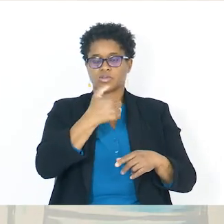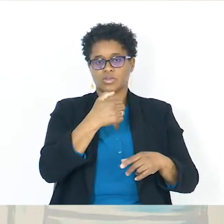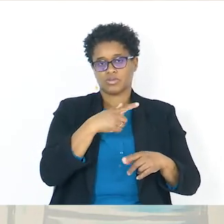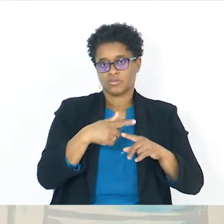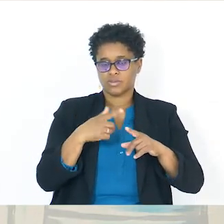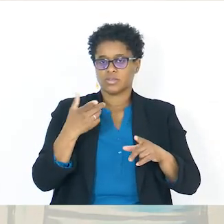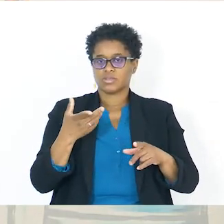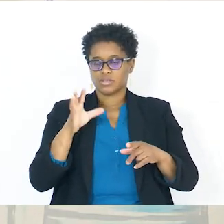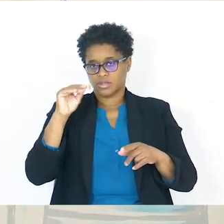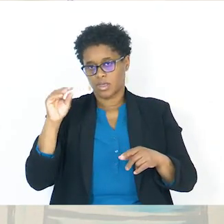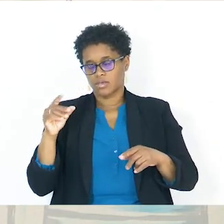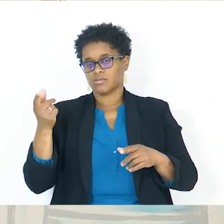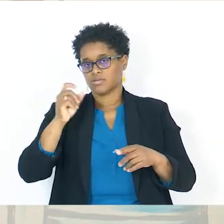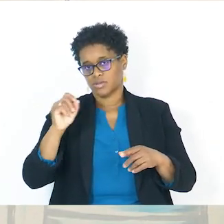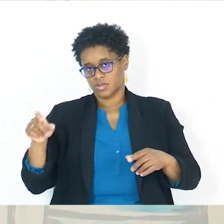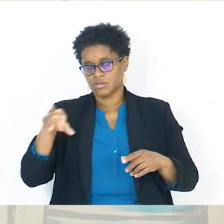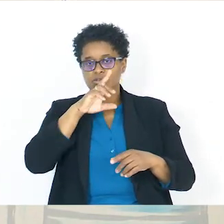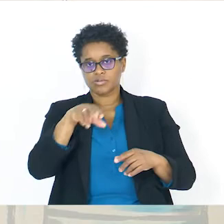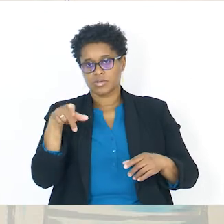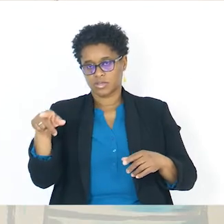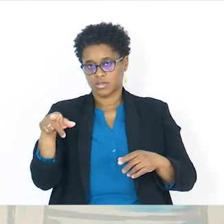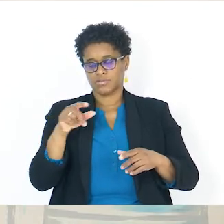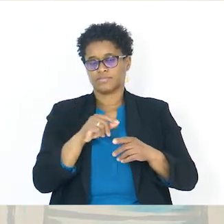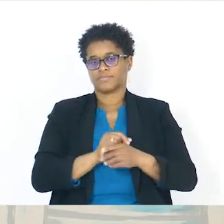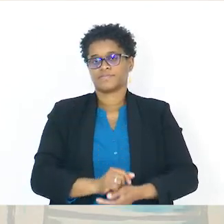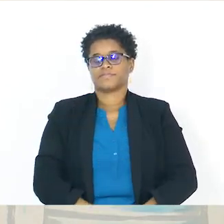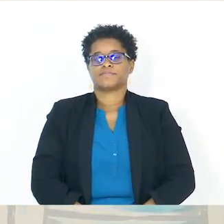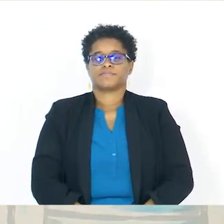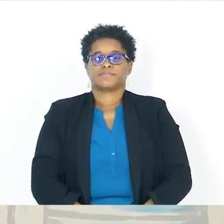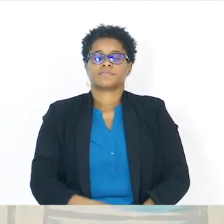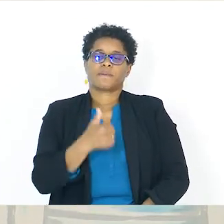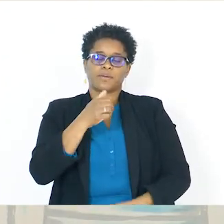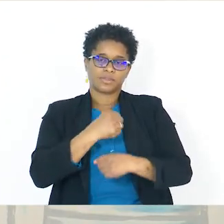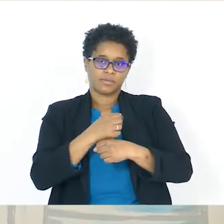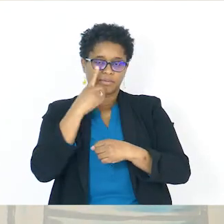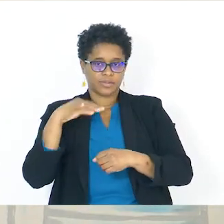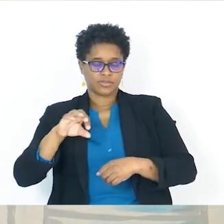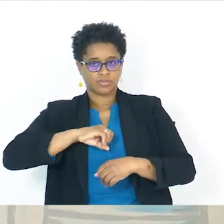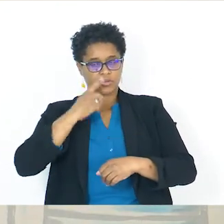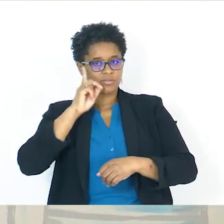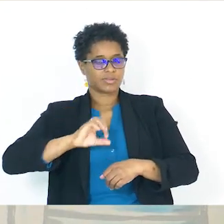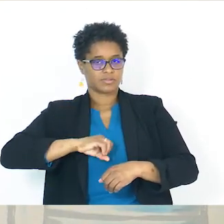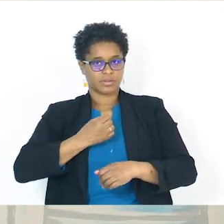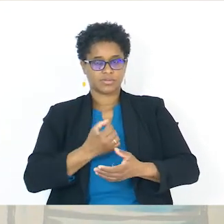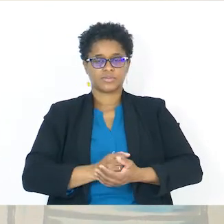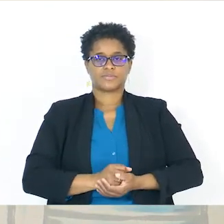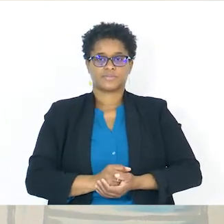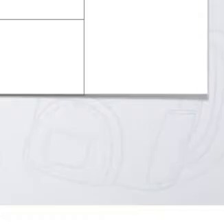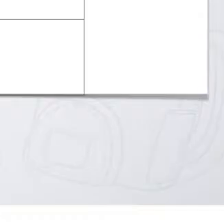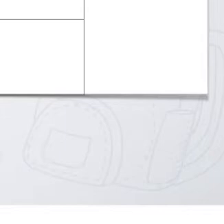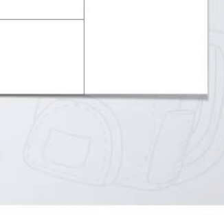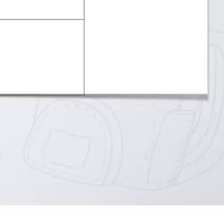o quíntuplo de 10, colocando o resultado nesta linha. Bom trabalho, meus meninos e minhas